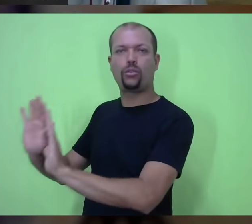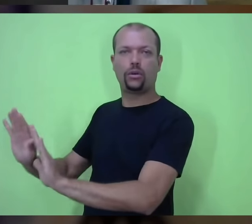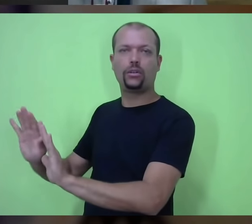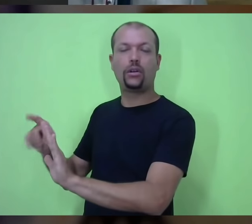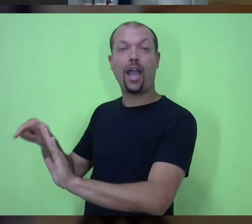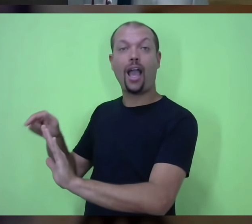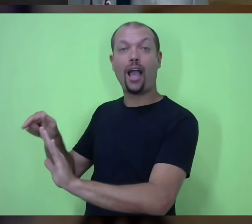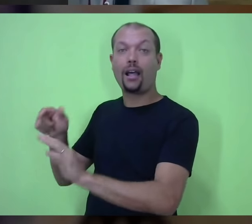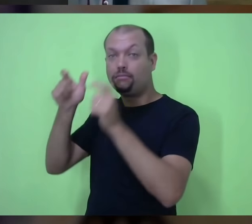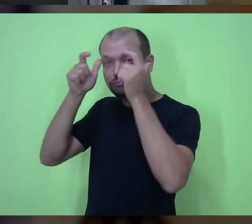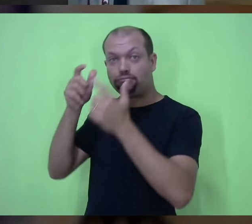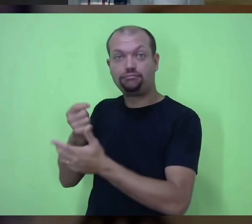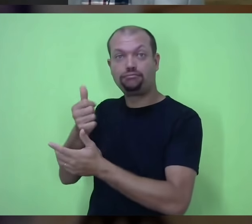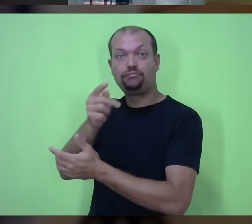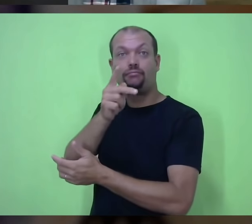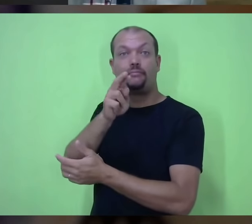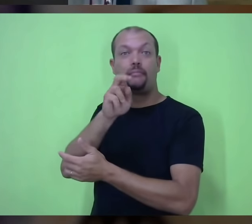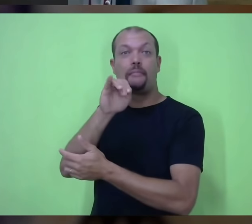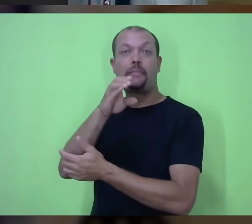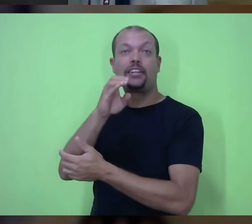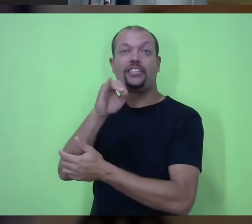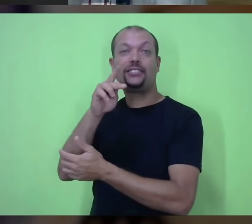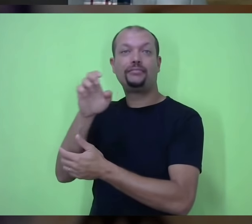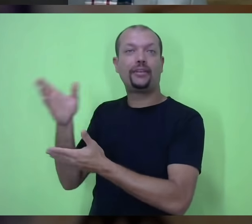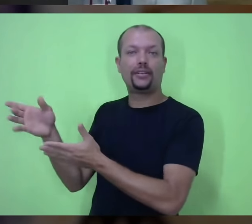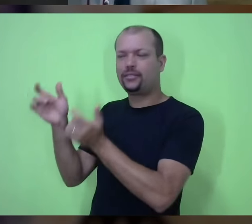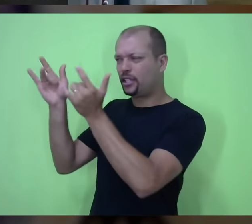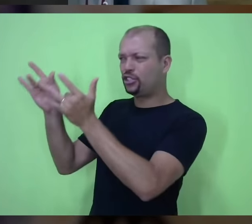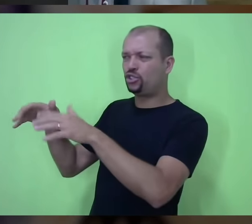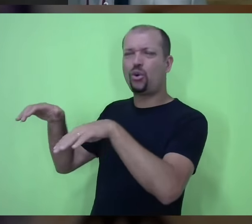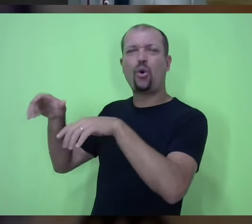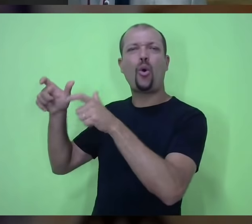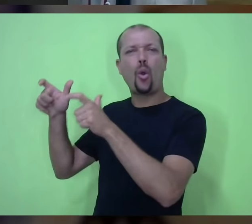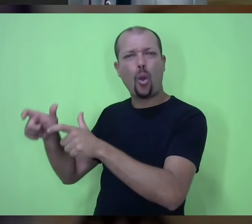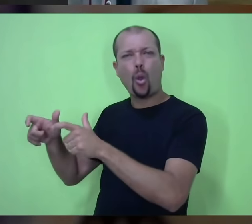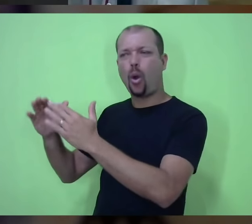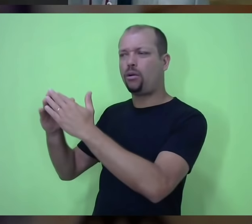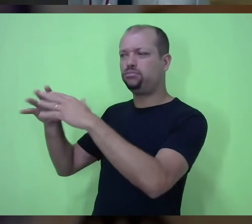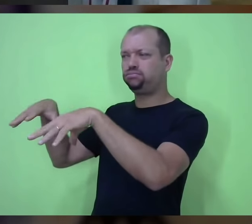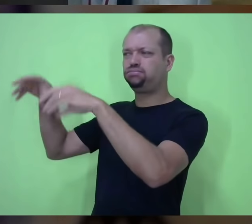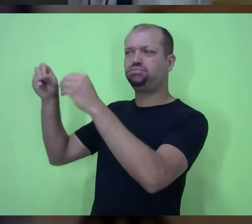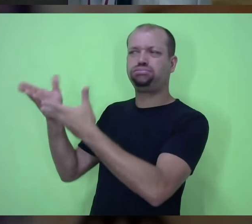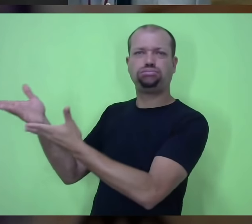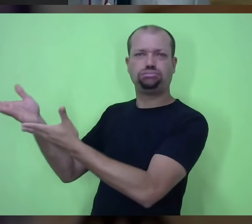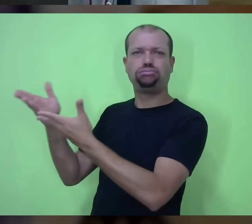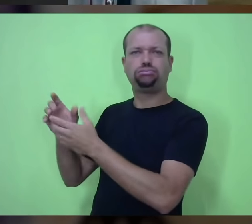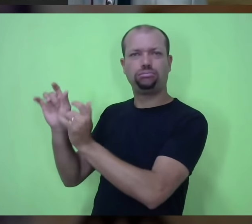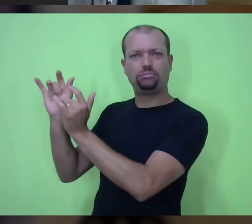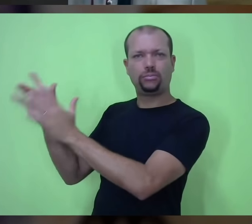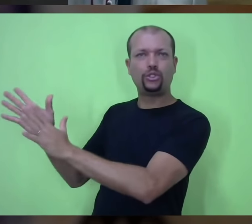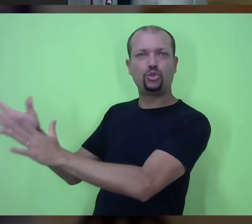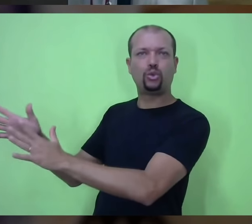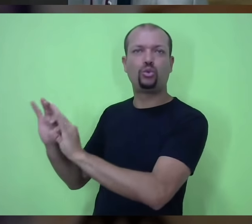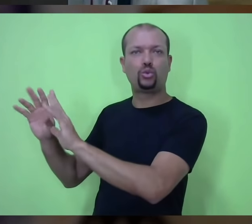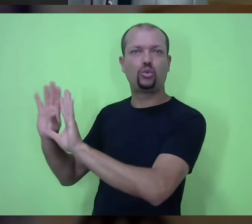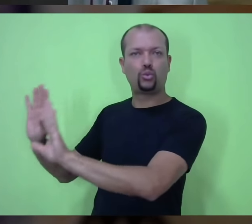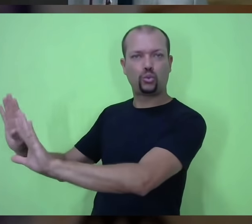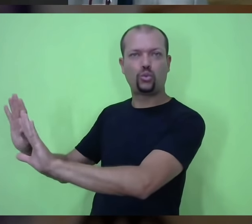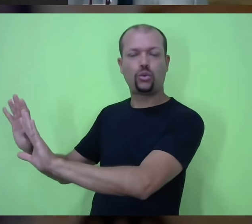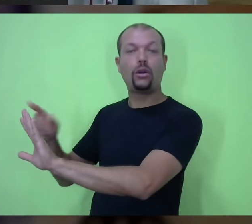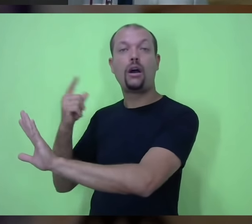que ele possuía, o seu status, o seu conforto, o palácio, justamente para se identificar com as necessidades do povo ao qual ele